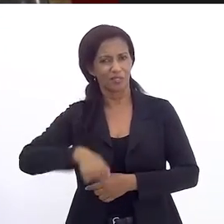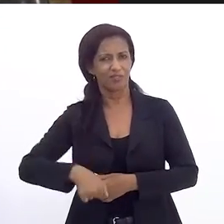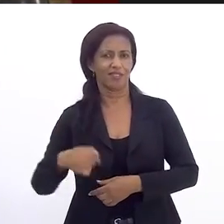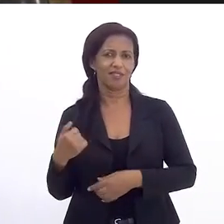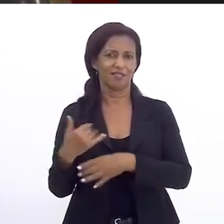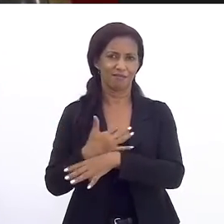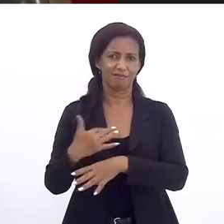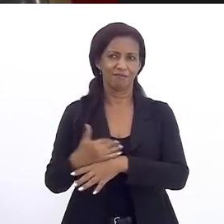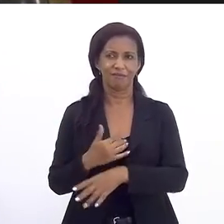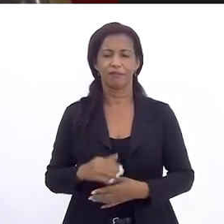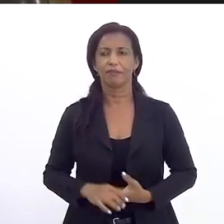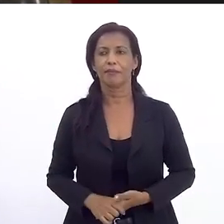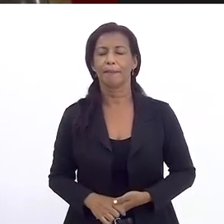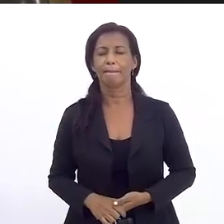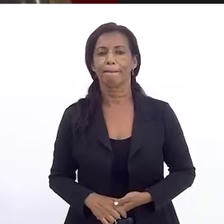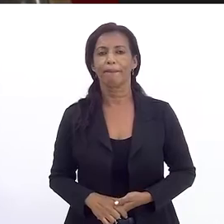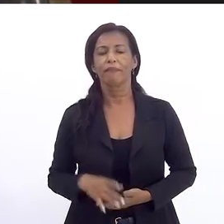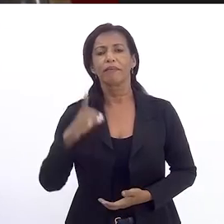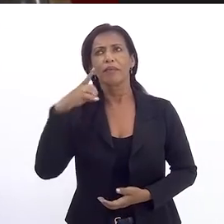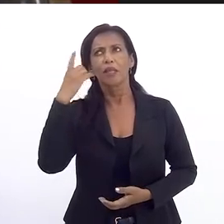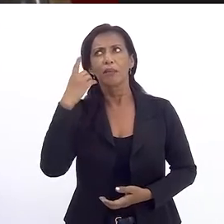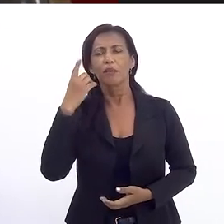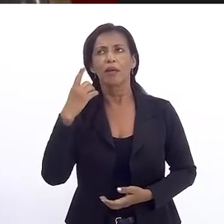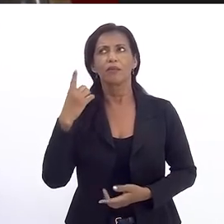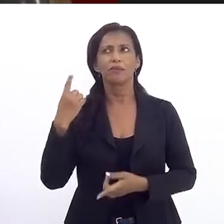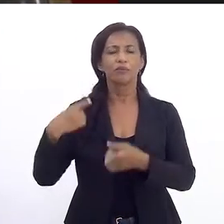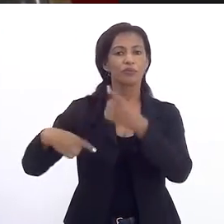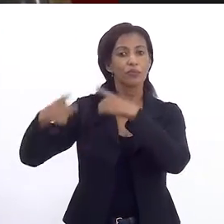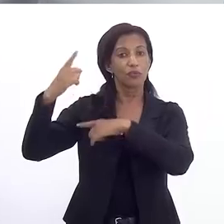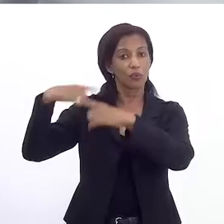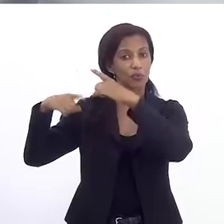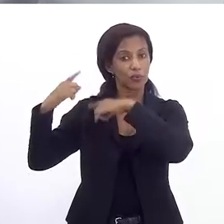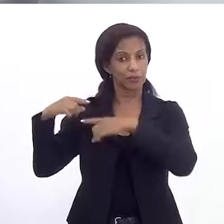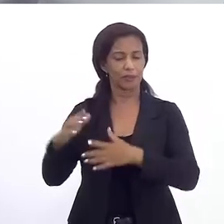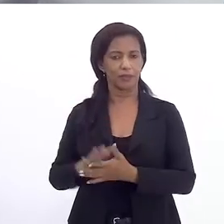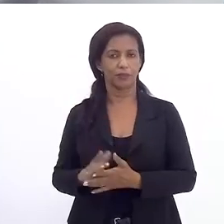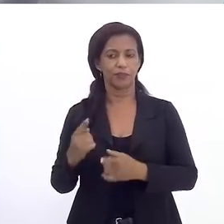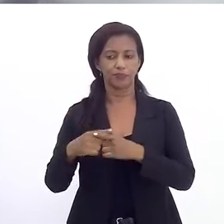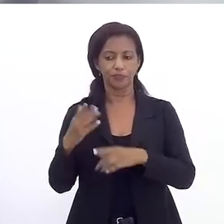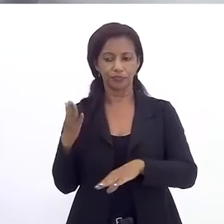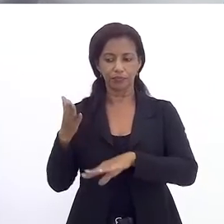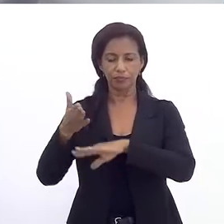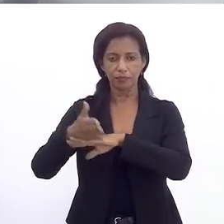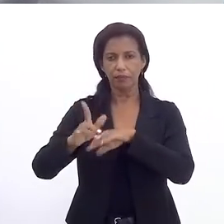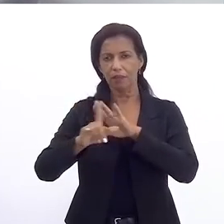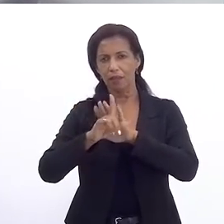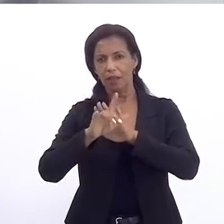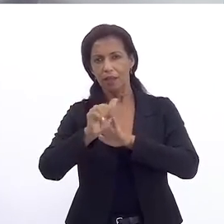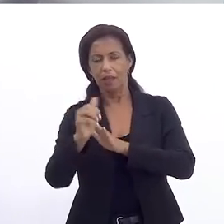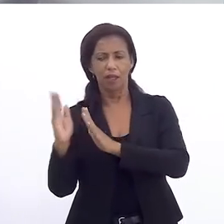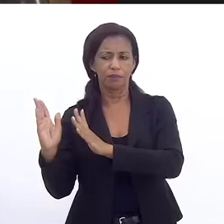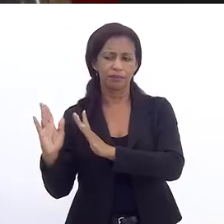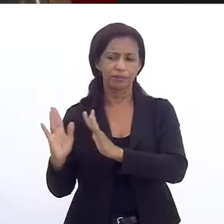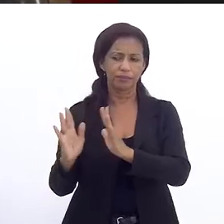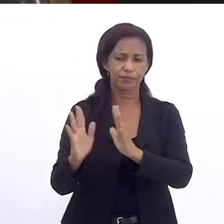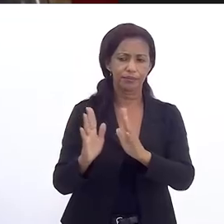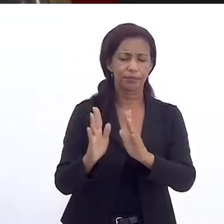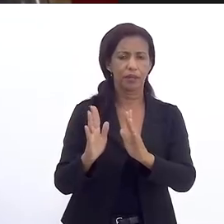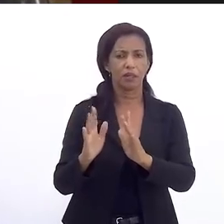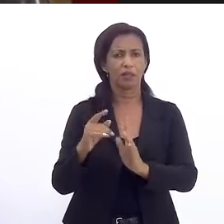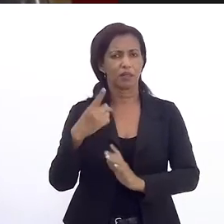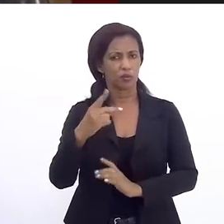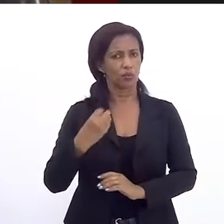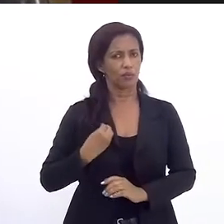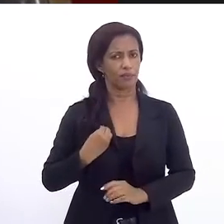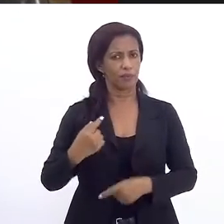de convivência, tem a Praça do Bem-Estar, que é um legado. Eu tenho muito orgulho de